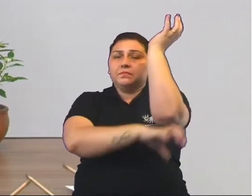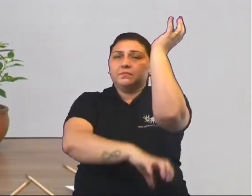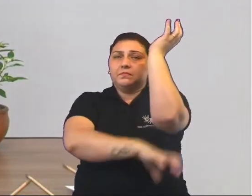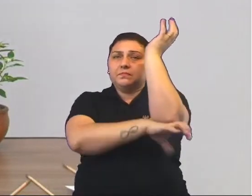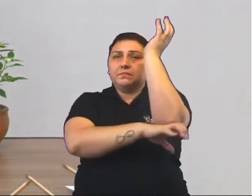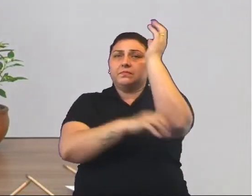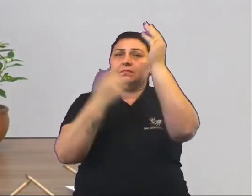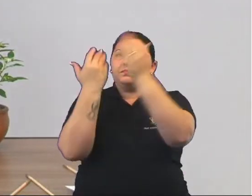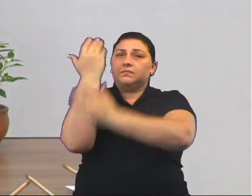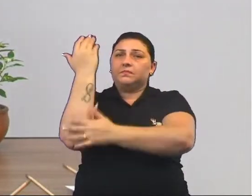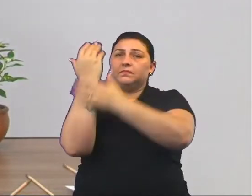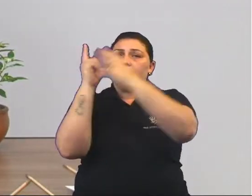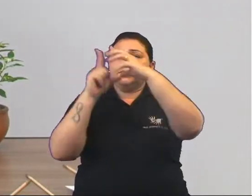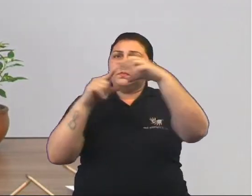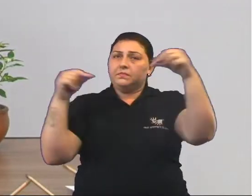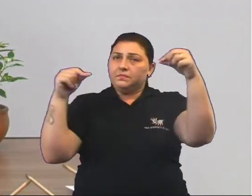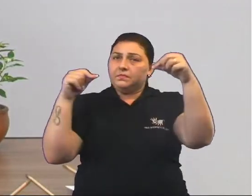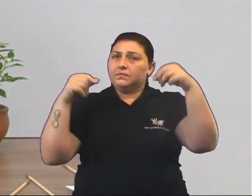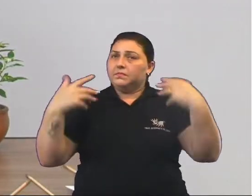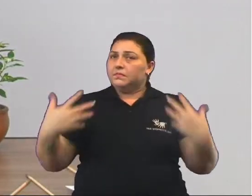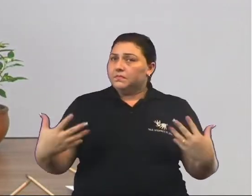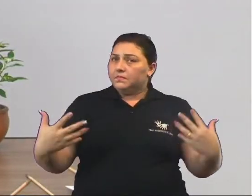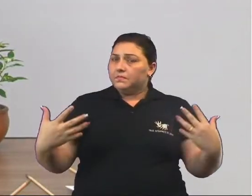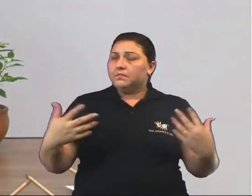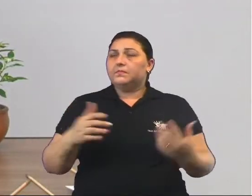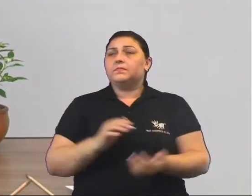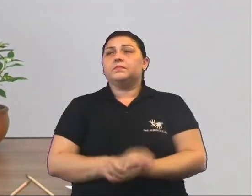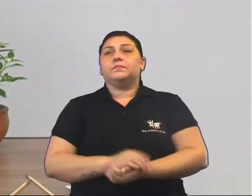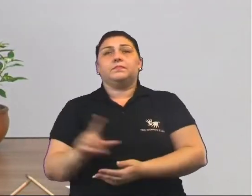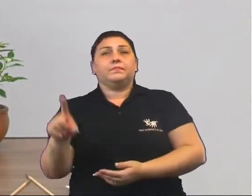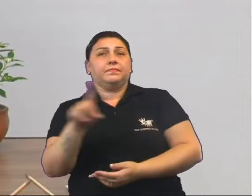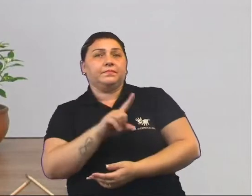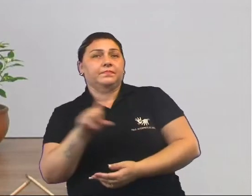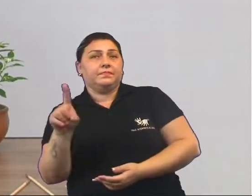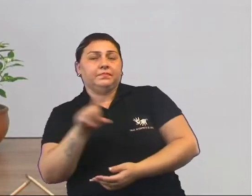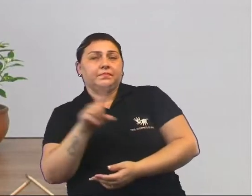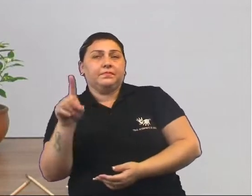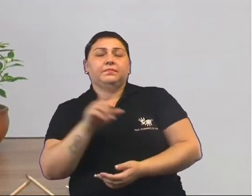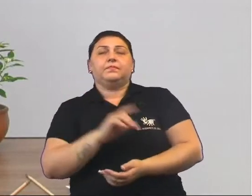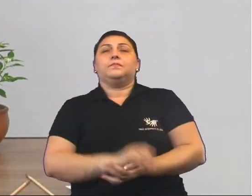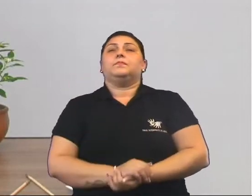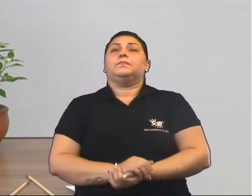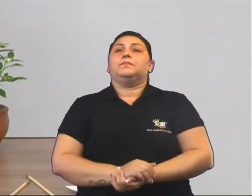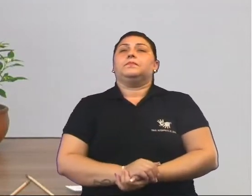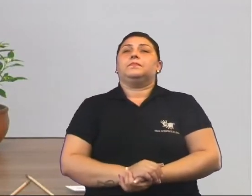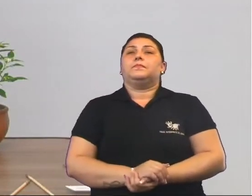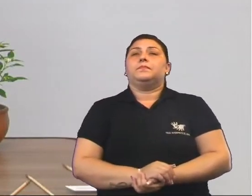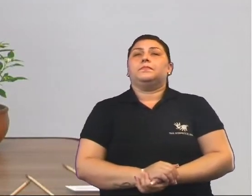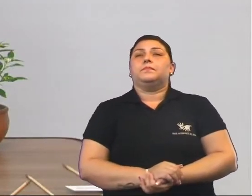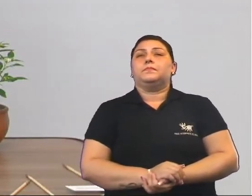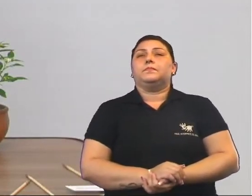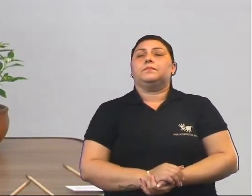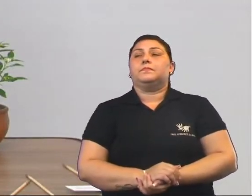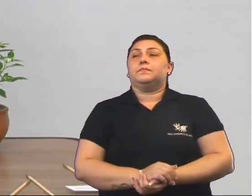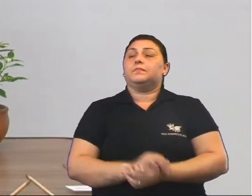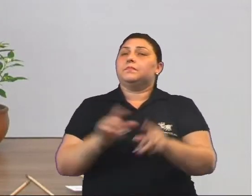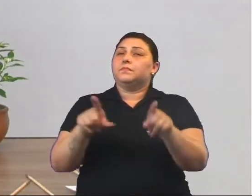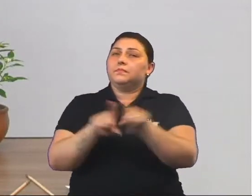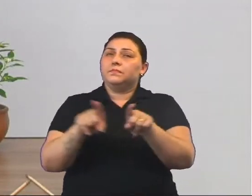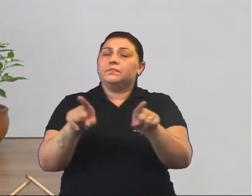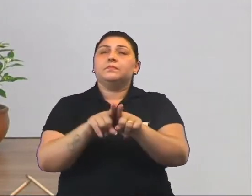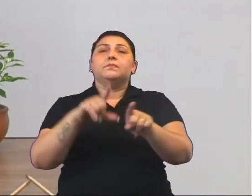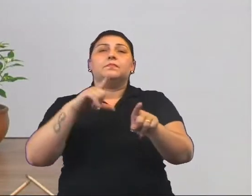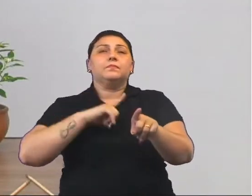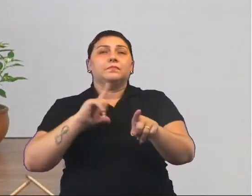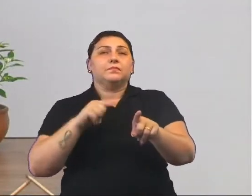tronco e folhas? Será? Não. Elas, além das folhas, também ela